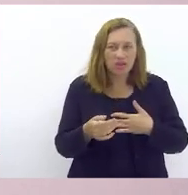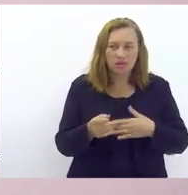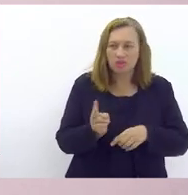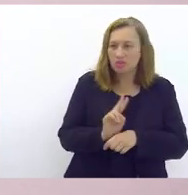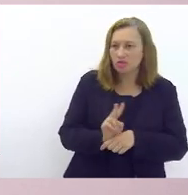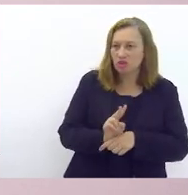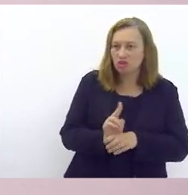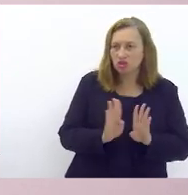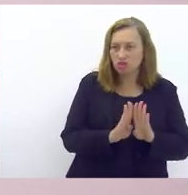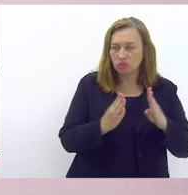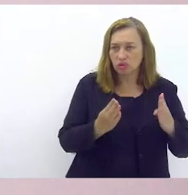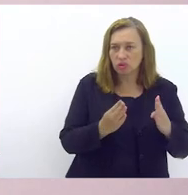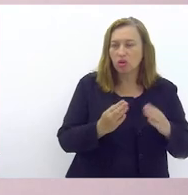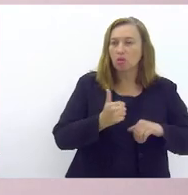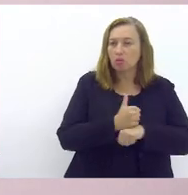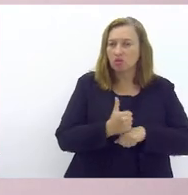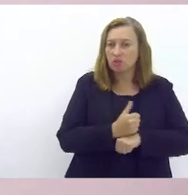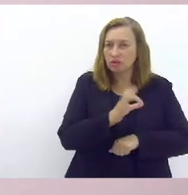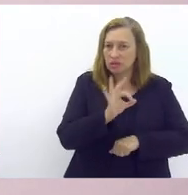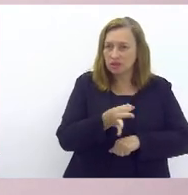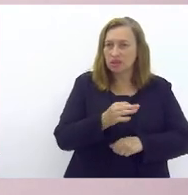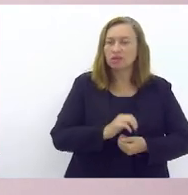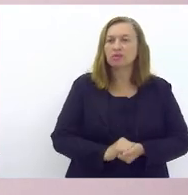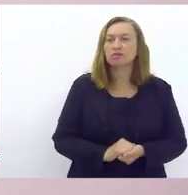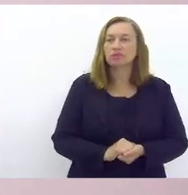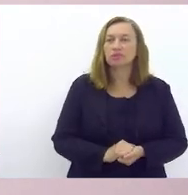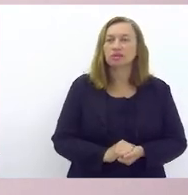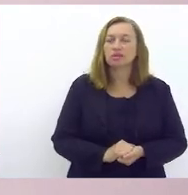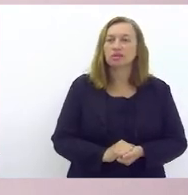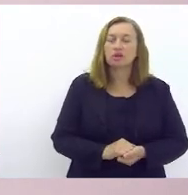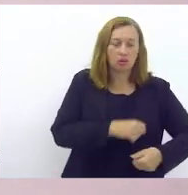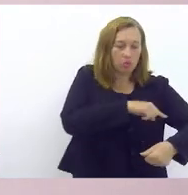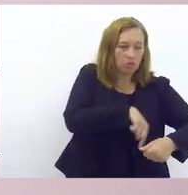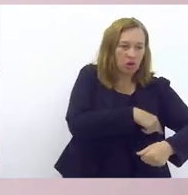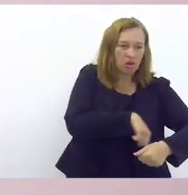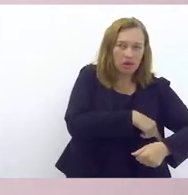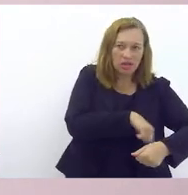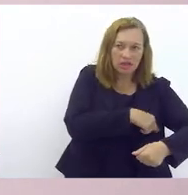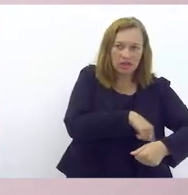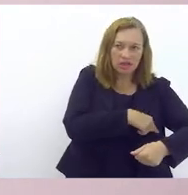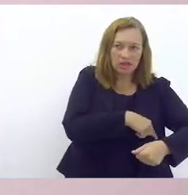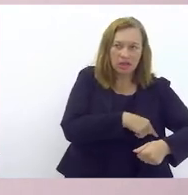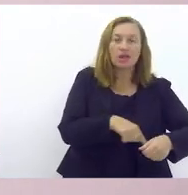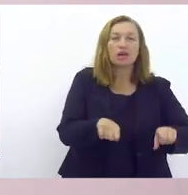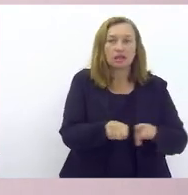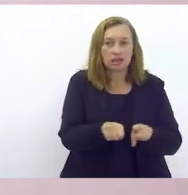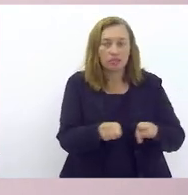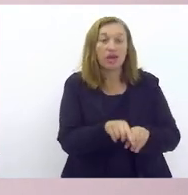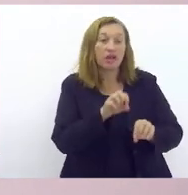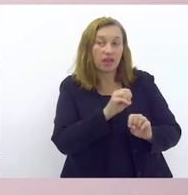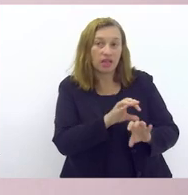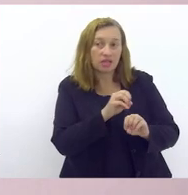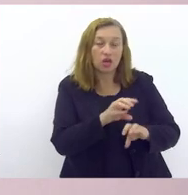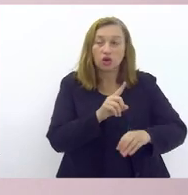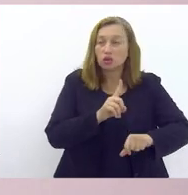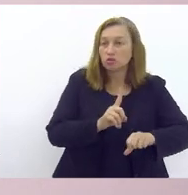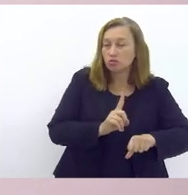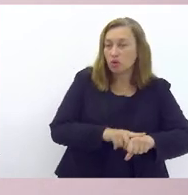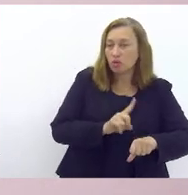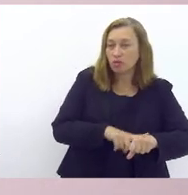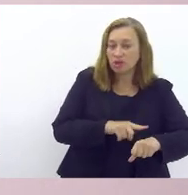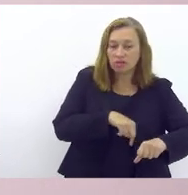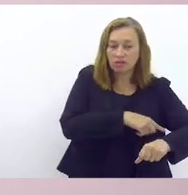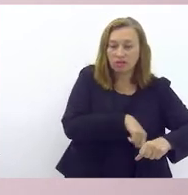um profissional de fato. Uma merendeira, ela educa também. No momento que ela vai fazer a merenda do